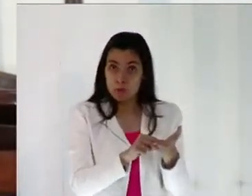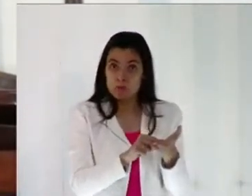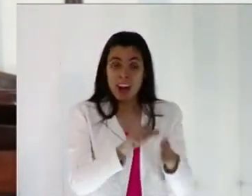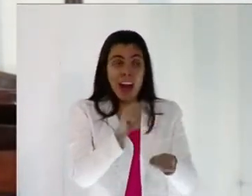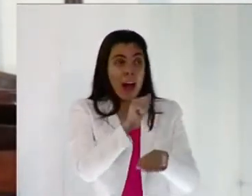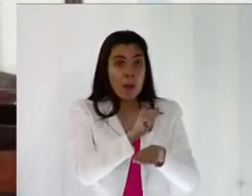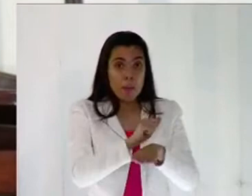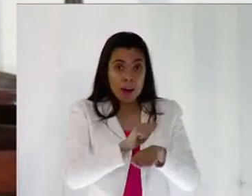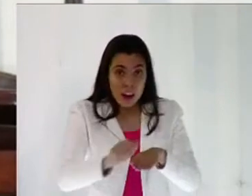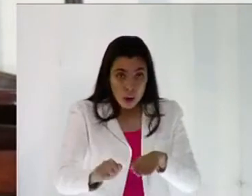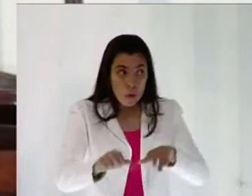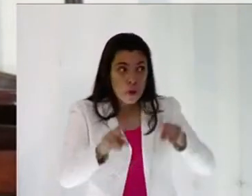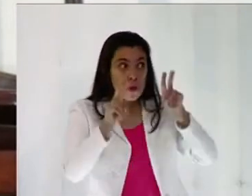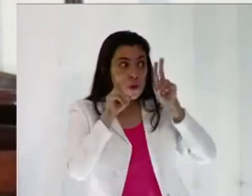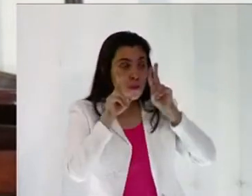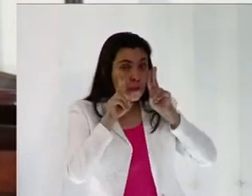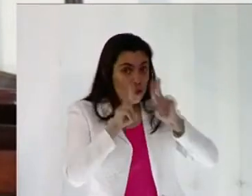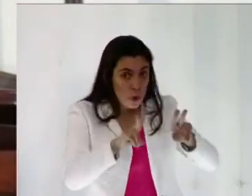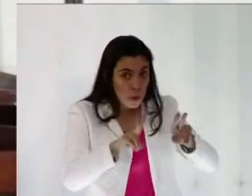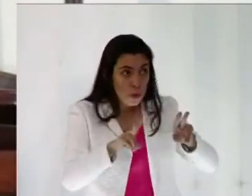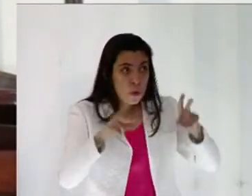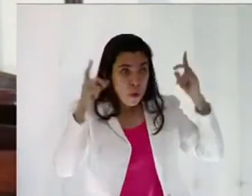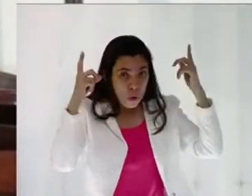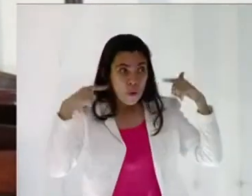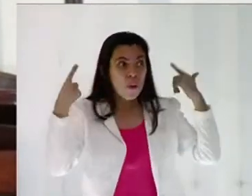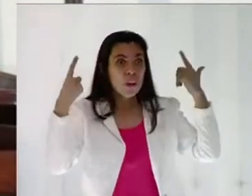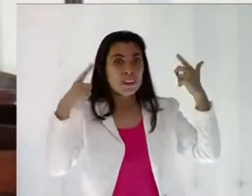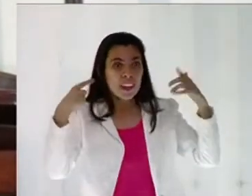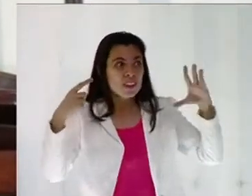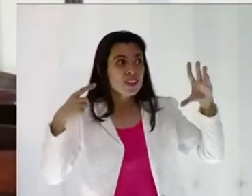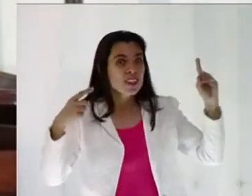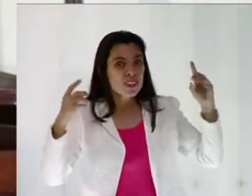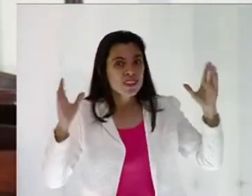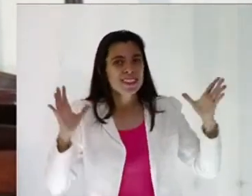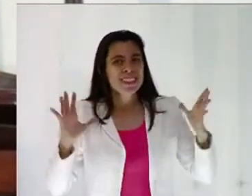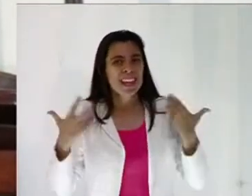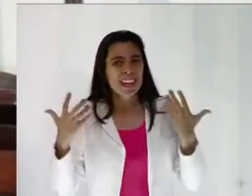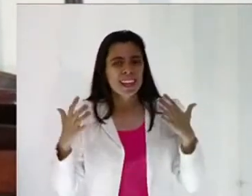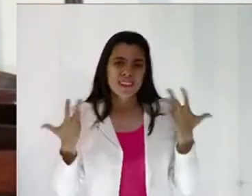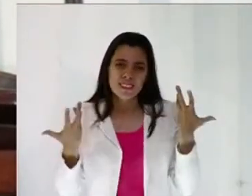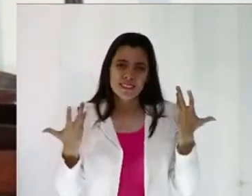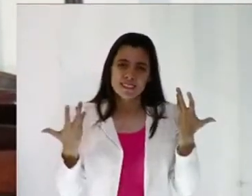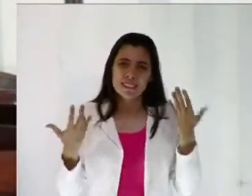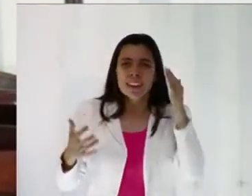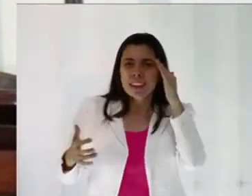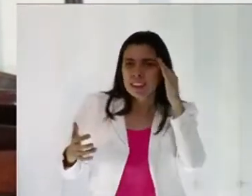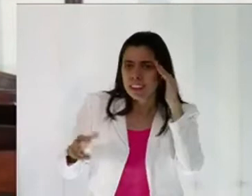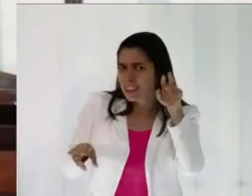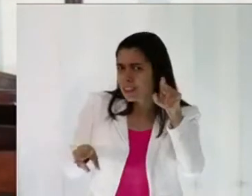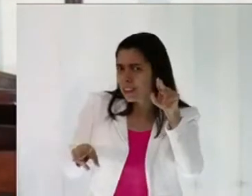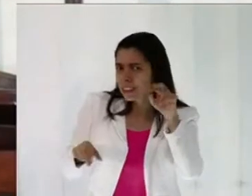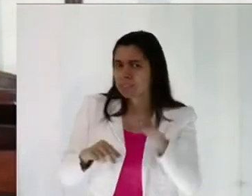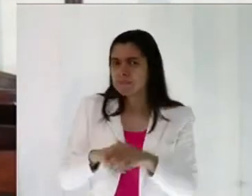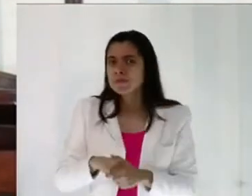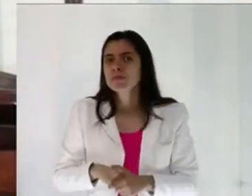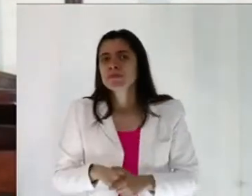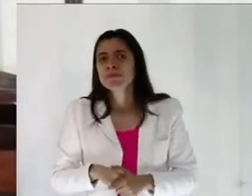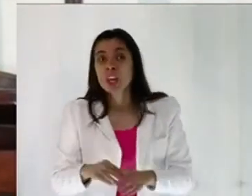mundo, e ele haveria de ser o seu Salvador, o Salvador de Isaque e de toda a sua